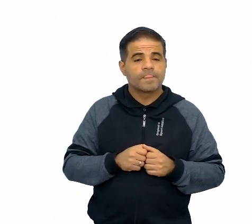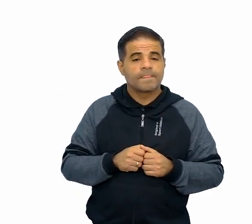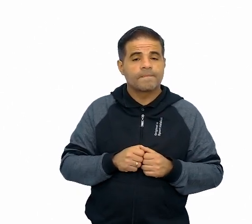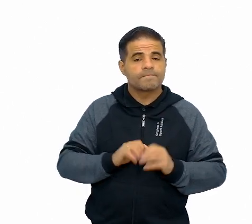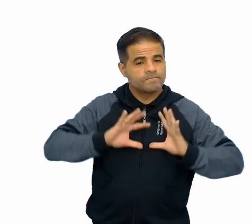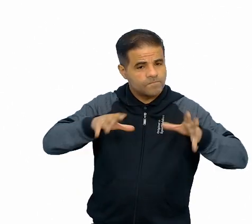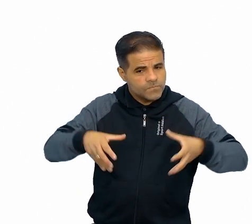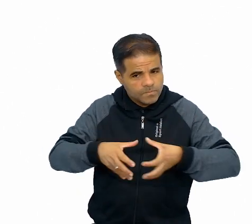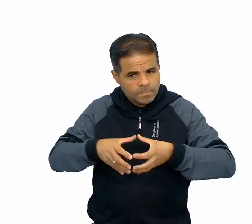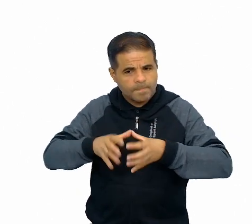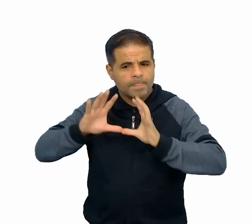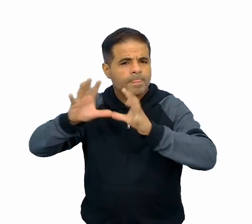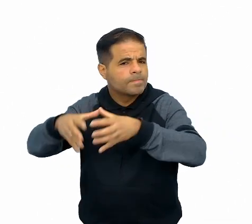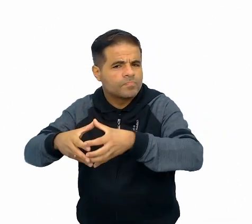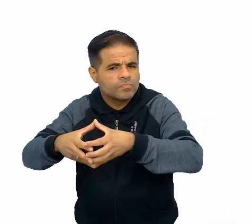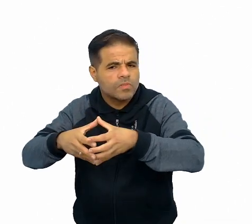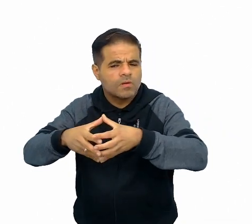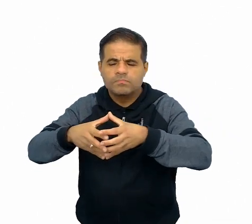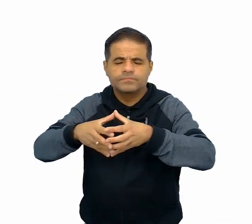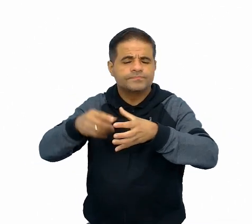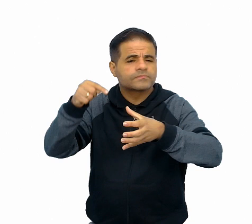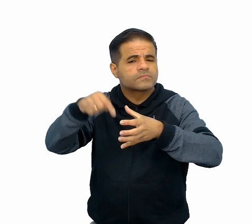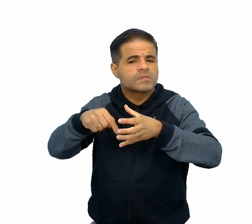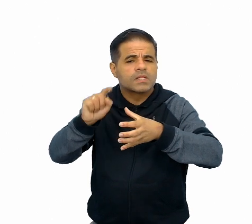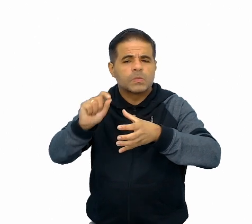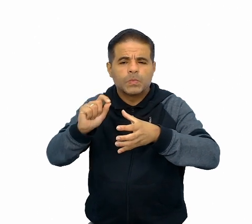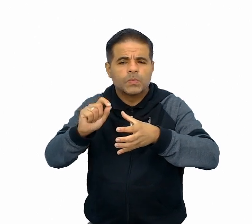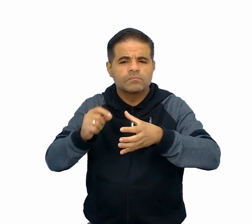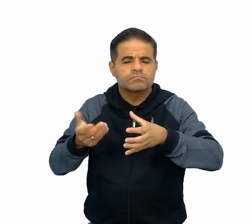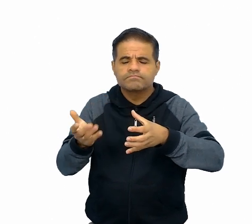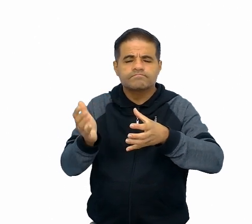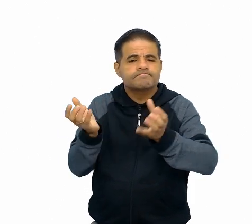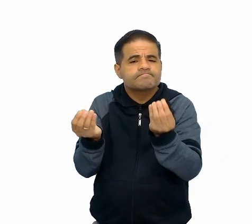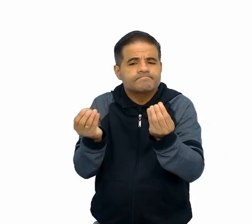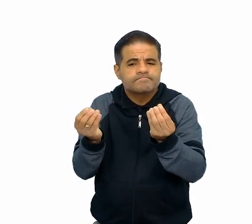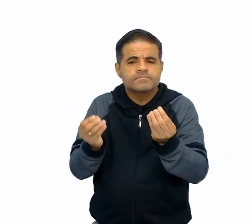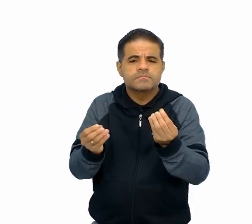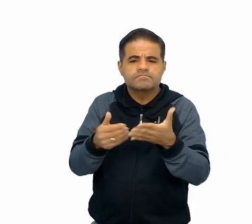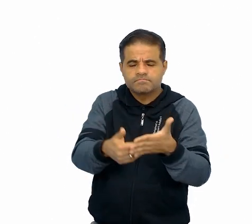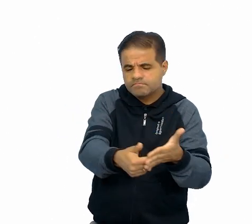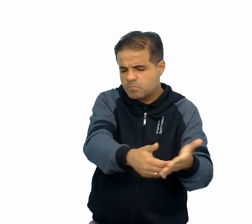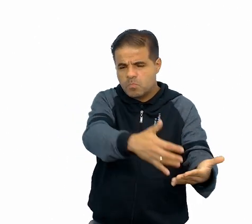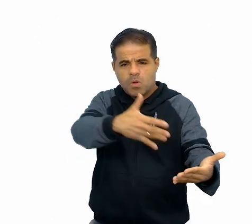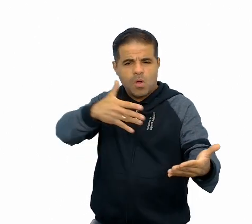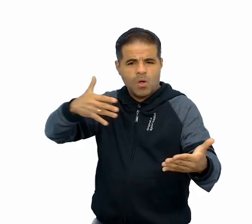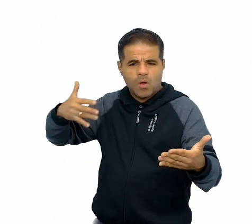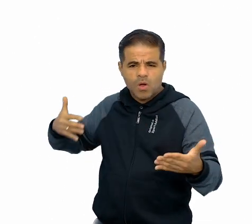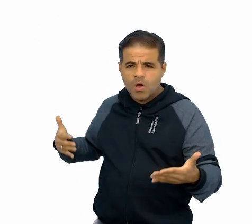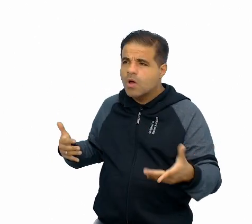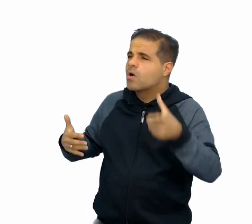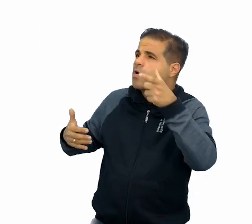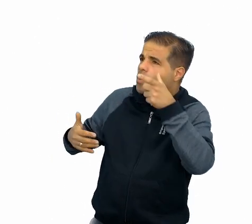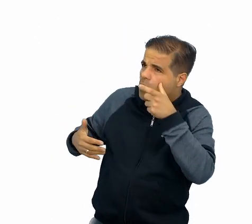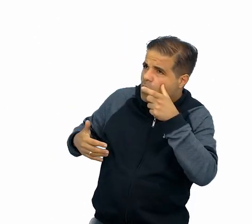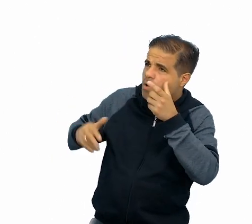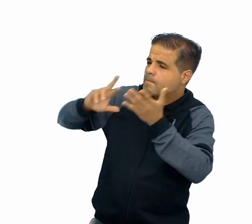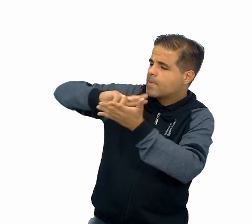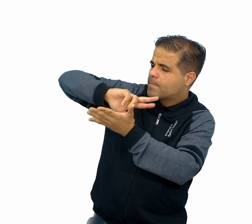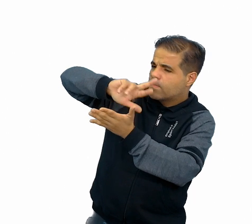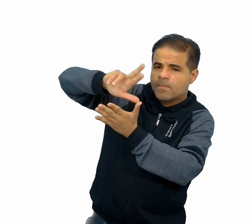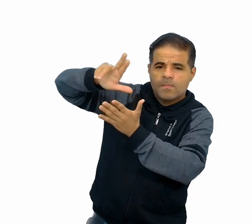ou grupo. E qual que é a intenção que existe por trás de um trabalho em dupla ou grupo? Por um lado, é observar quais